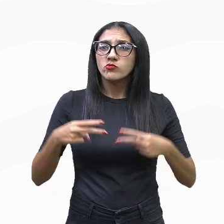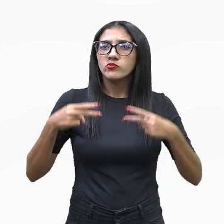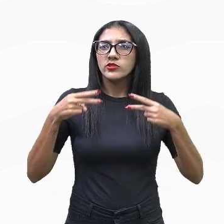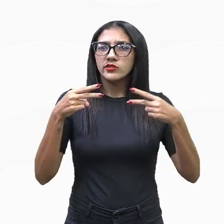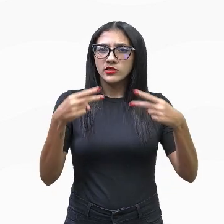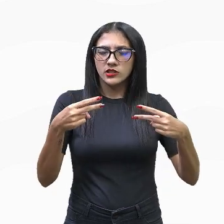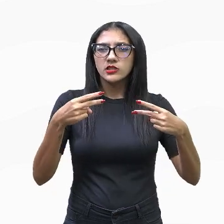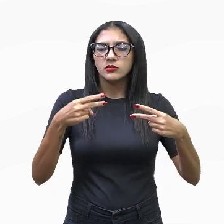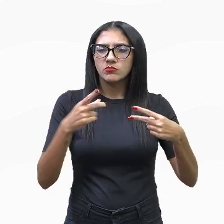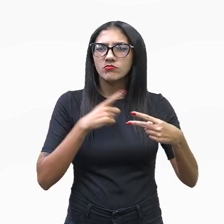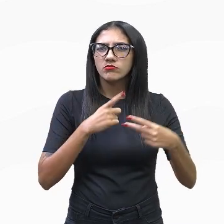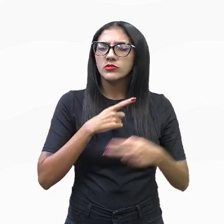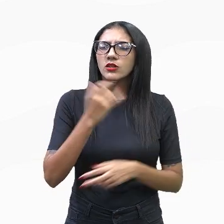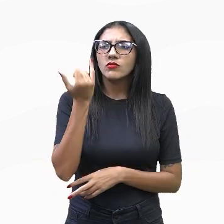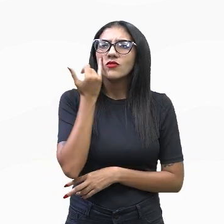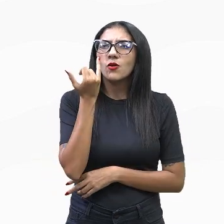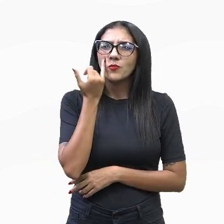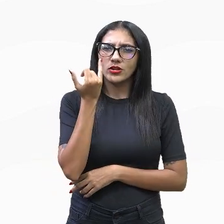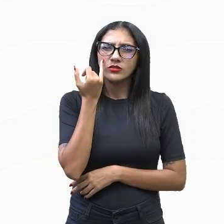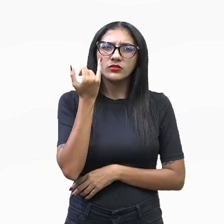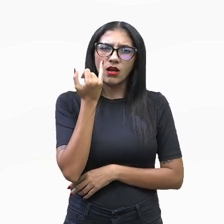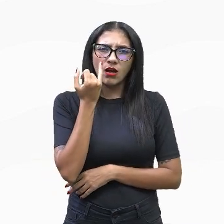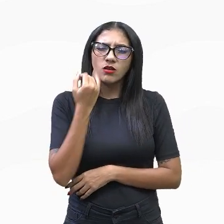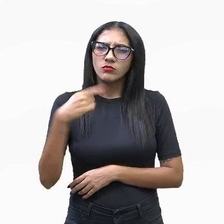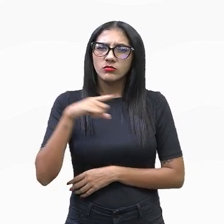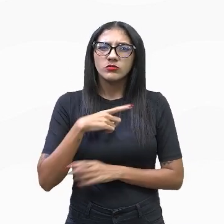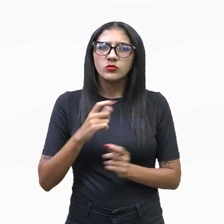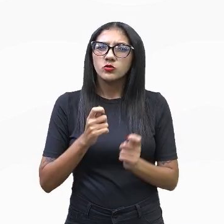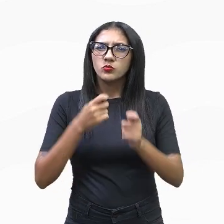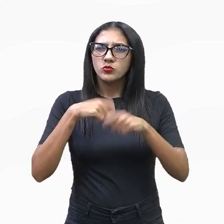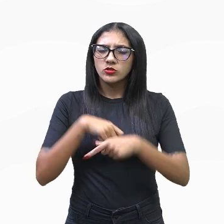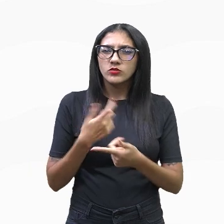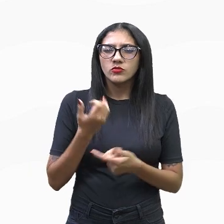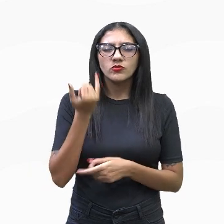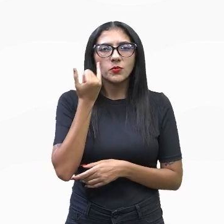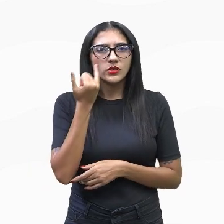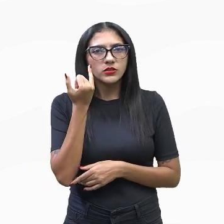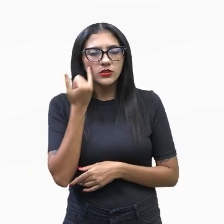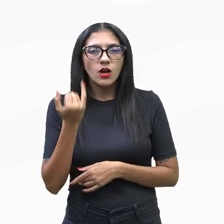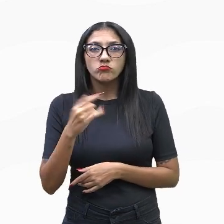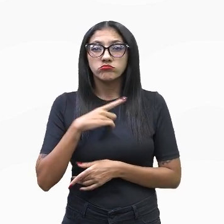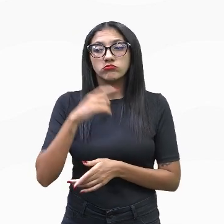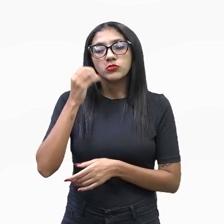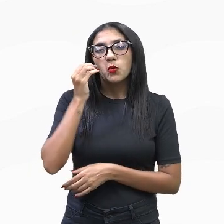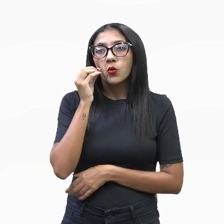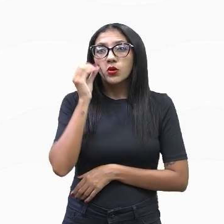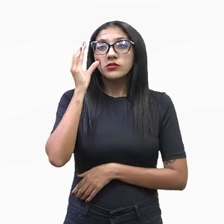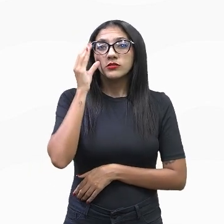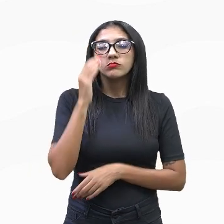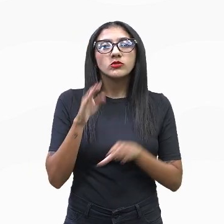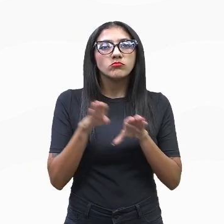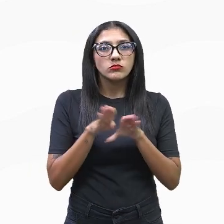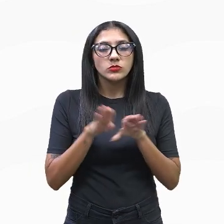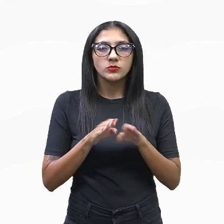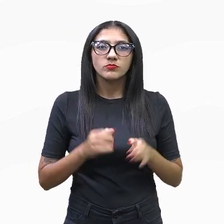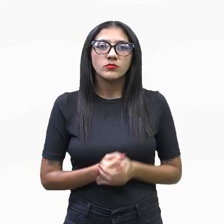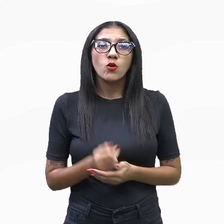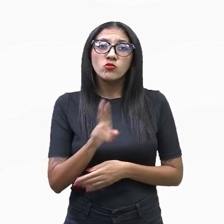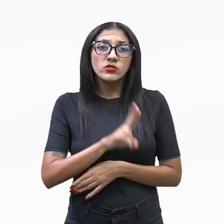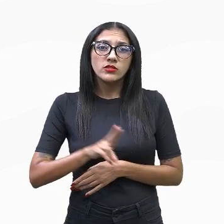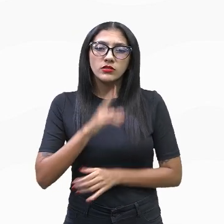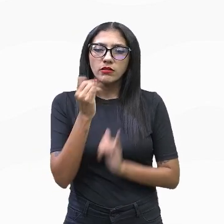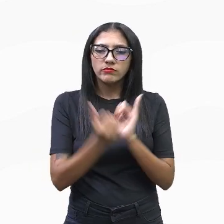interativo aqui, para que vocês tenham mais conhecimento, busquem, através da